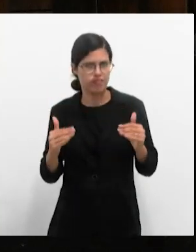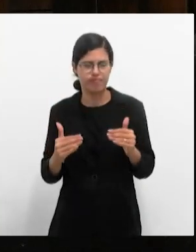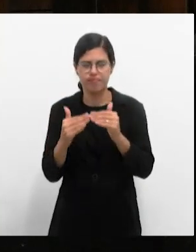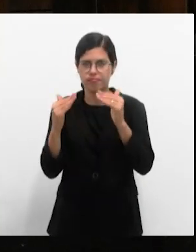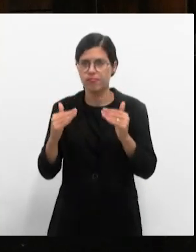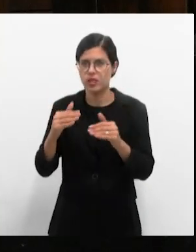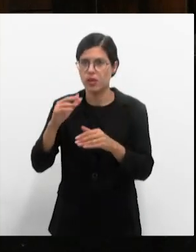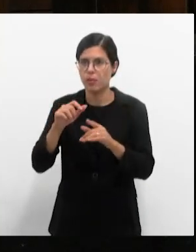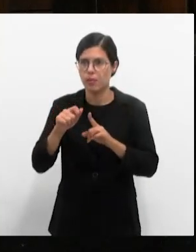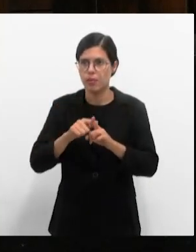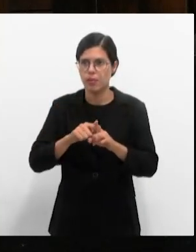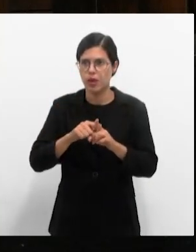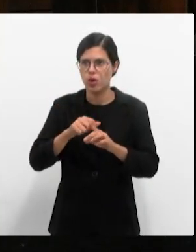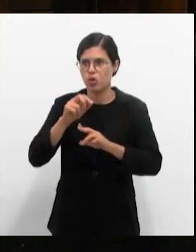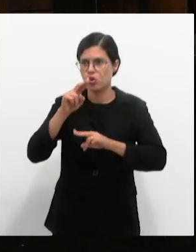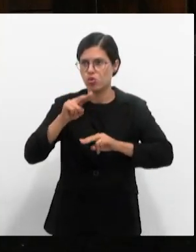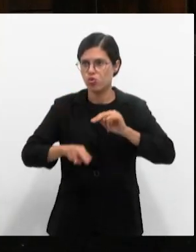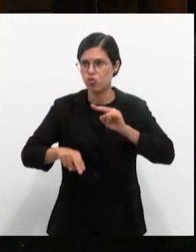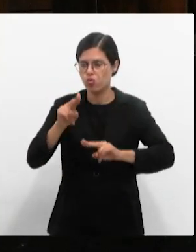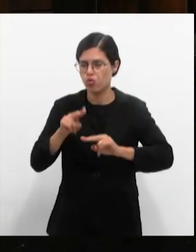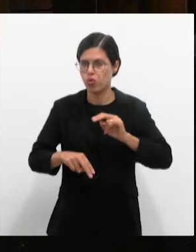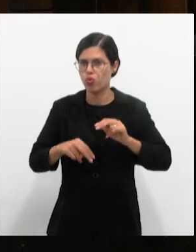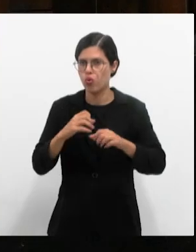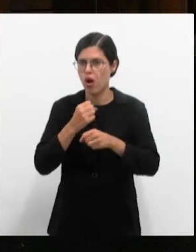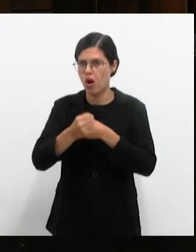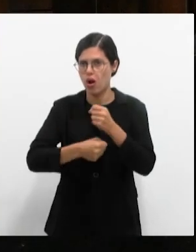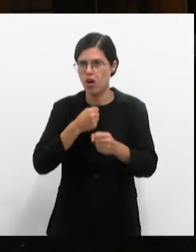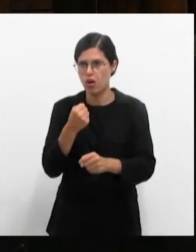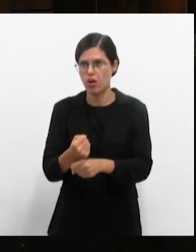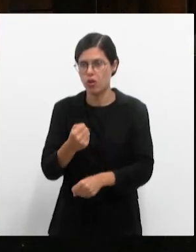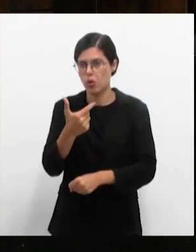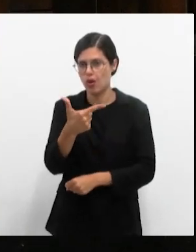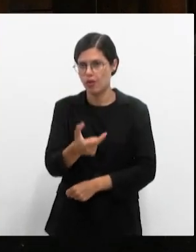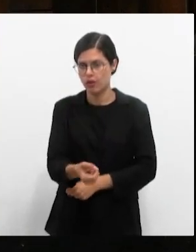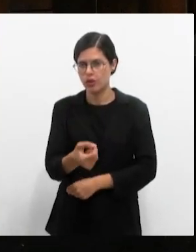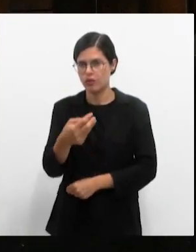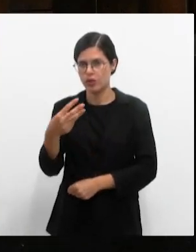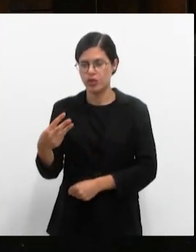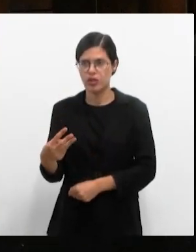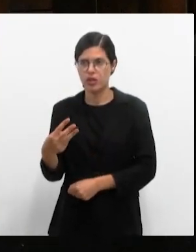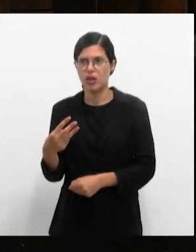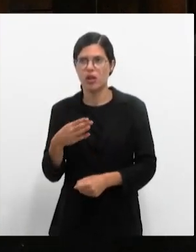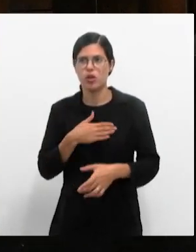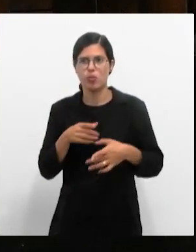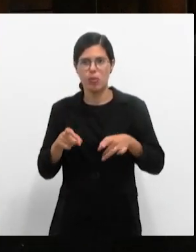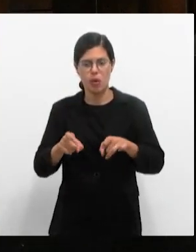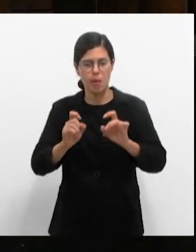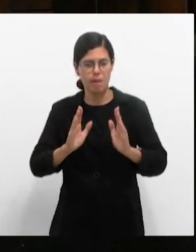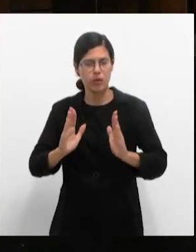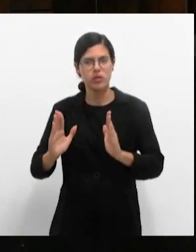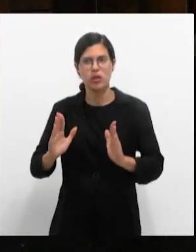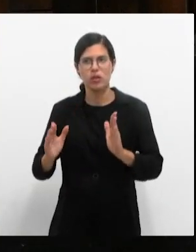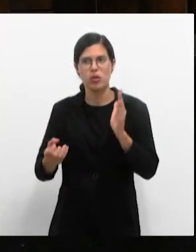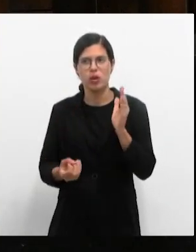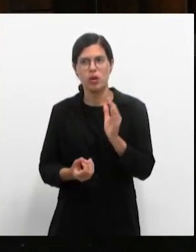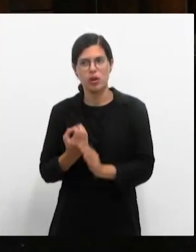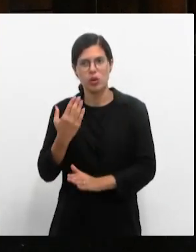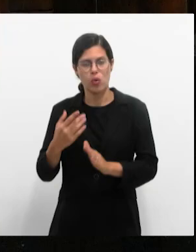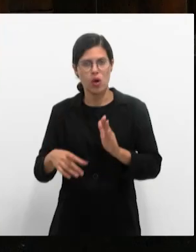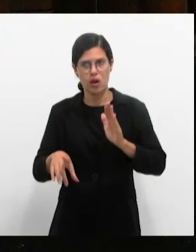em junho de 2023. E o nosso mandato, meu mandato, formulou a lei, foi o